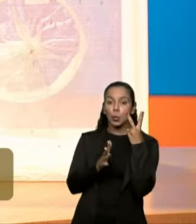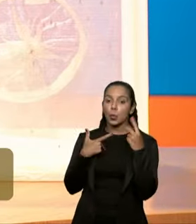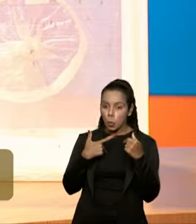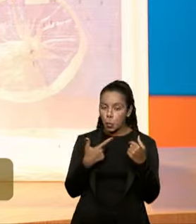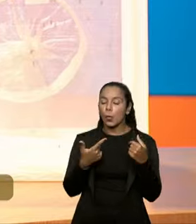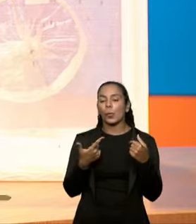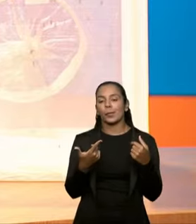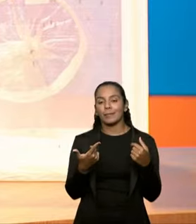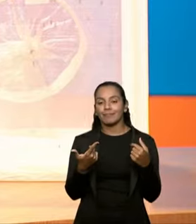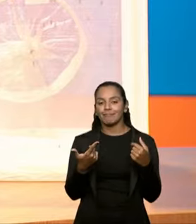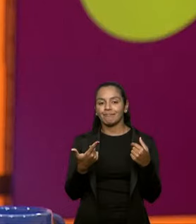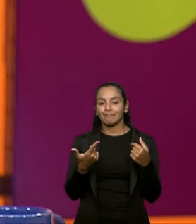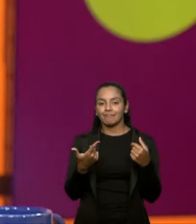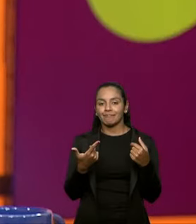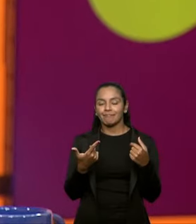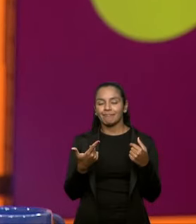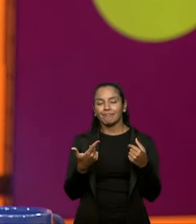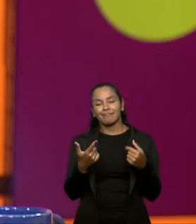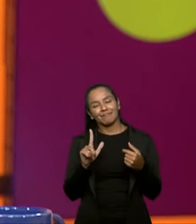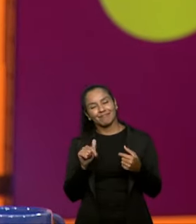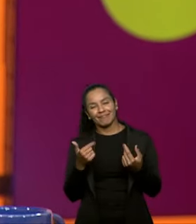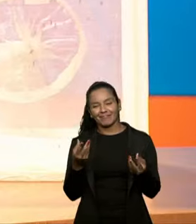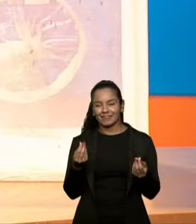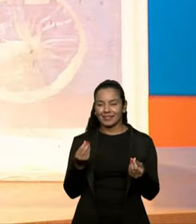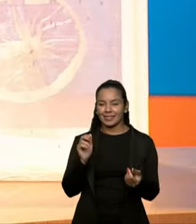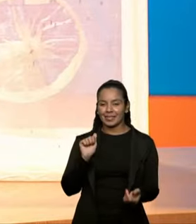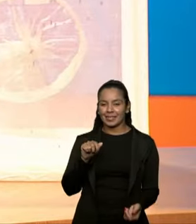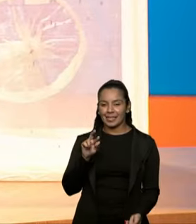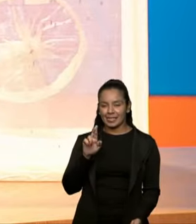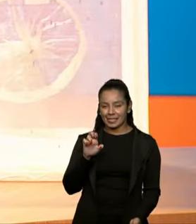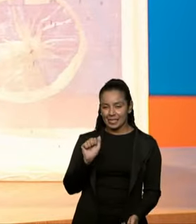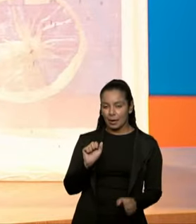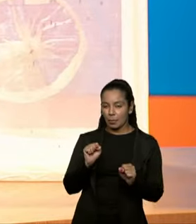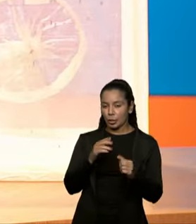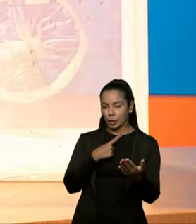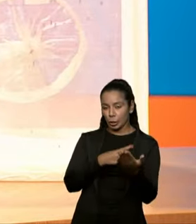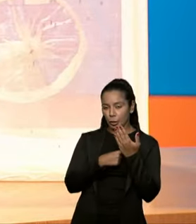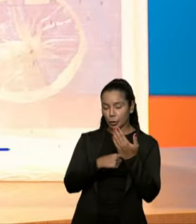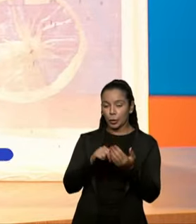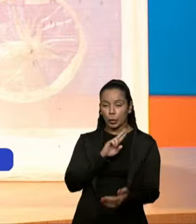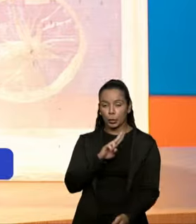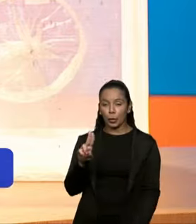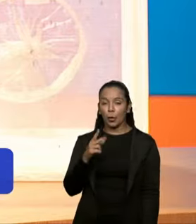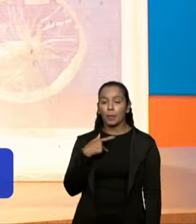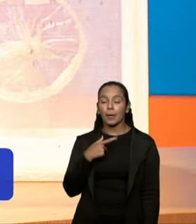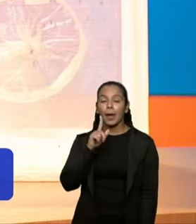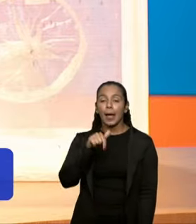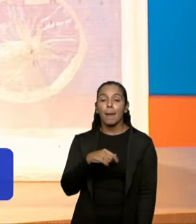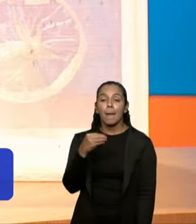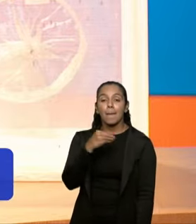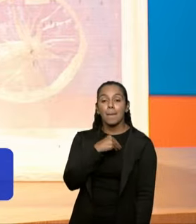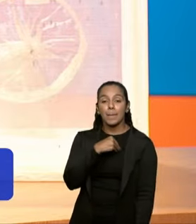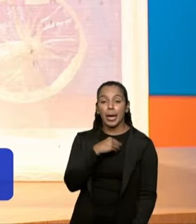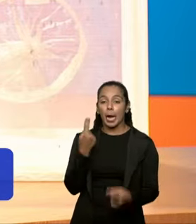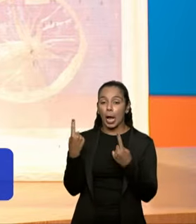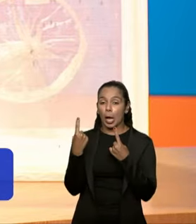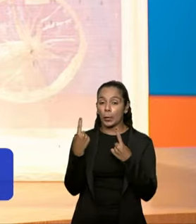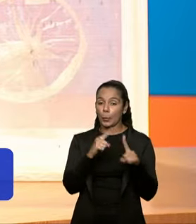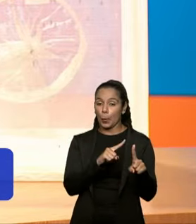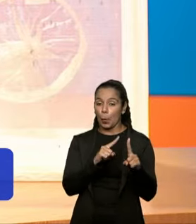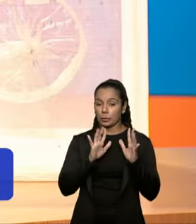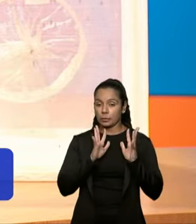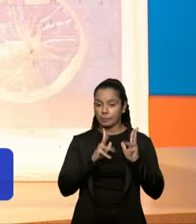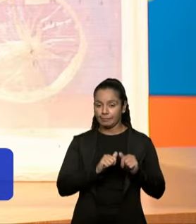vez... É uma coisa, acho que a Andréia pode me ajudar, é uma coisa que a gente chama de pecado antigênico, né? Que